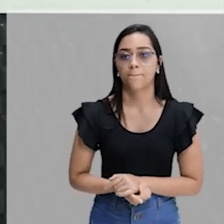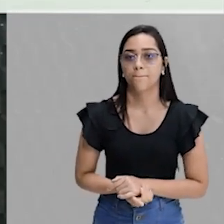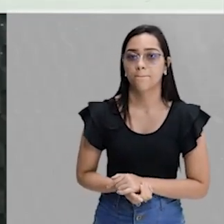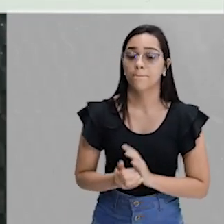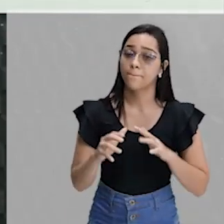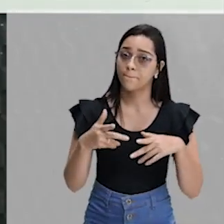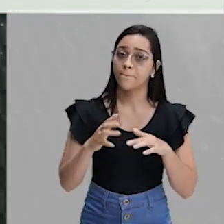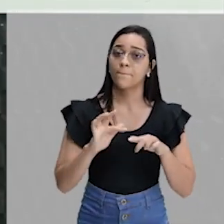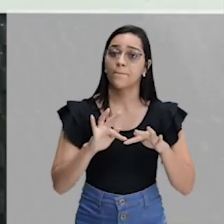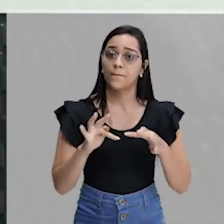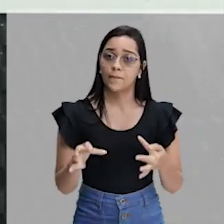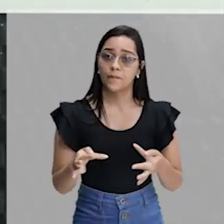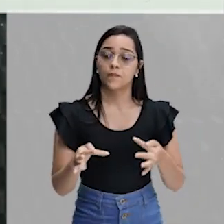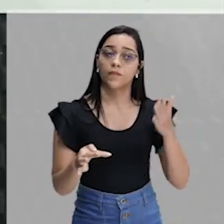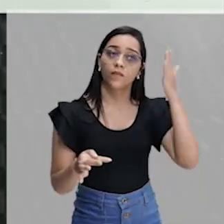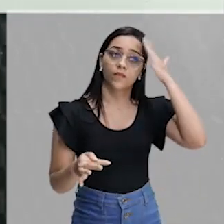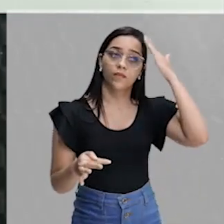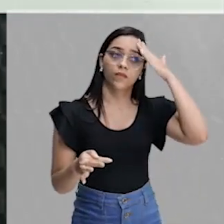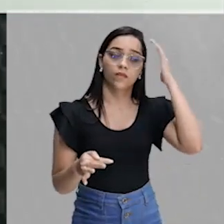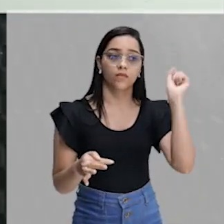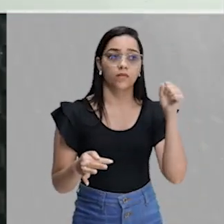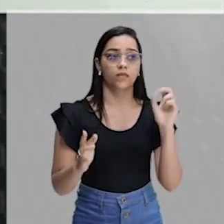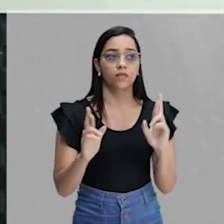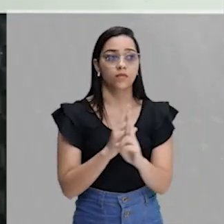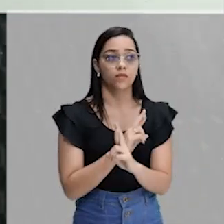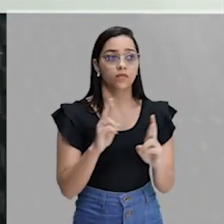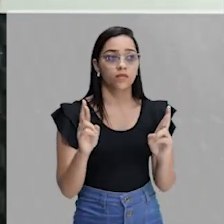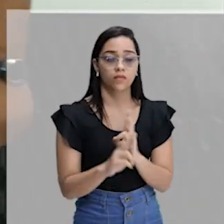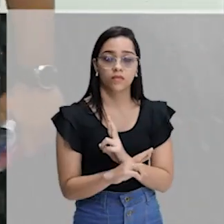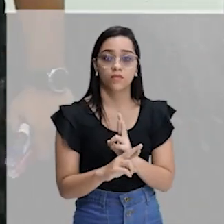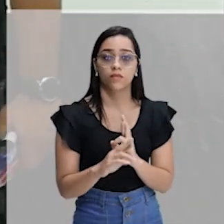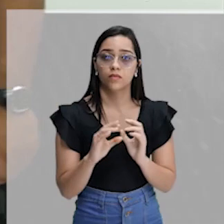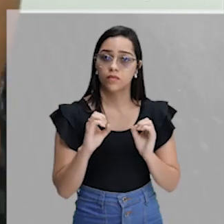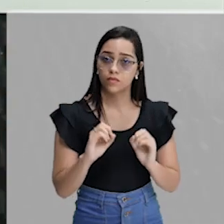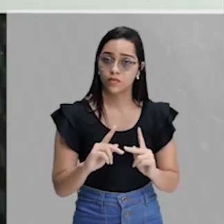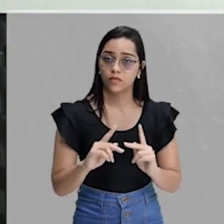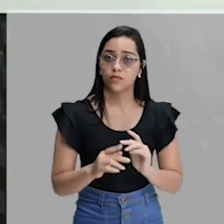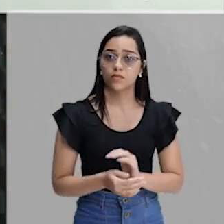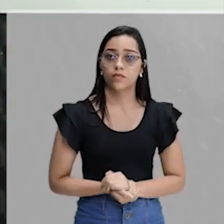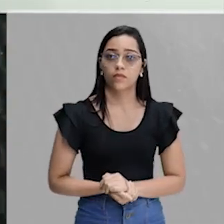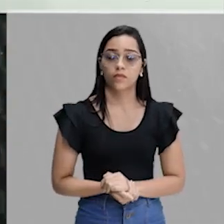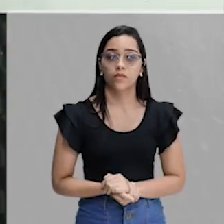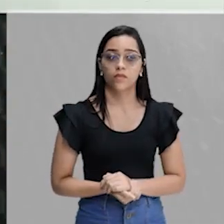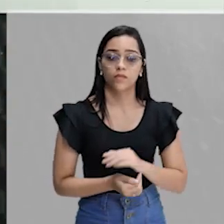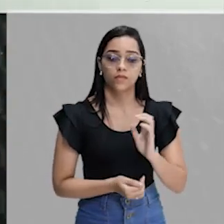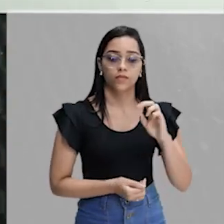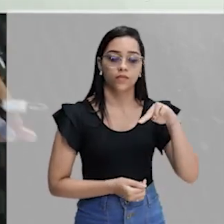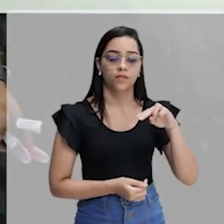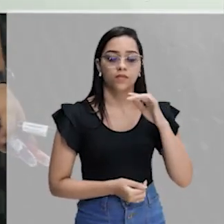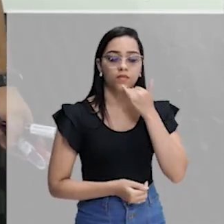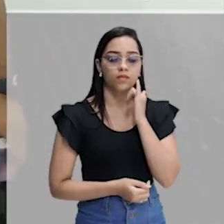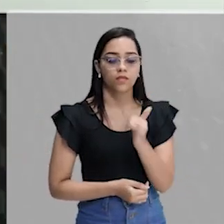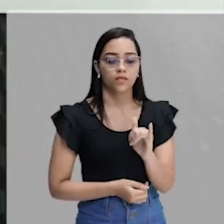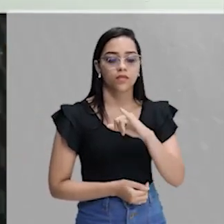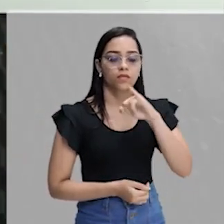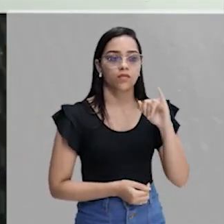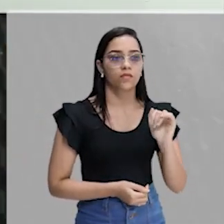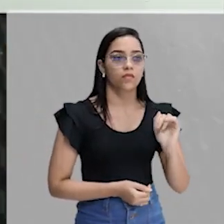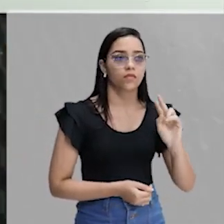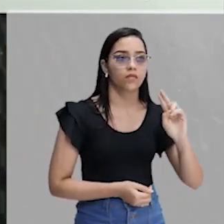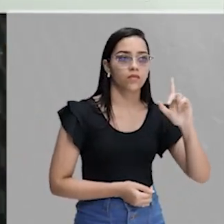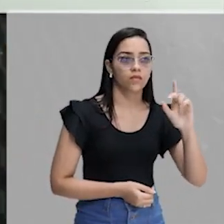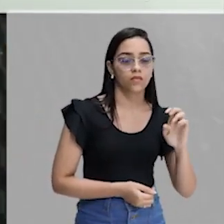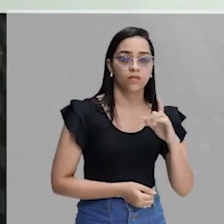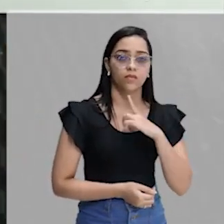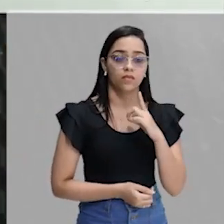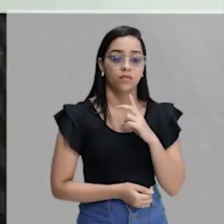Então, bem simples, né? De entender aí a relação entre eles, tá ok? Então, energia, joule.